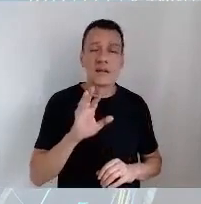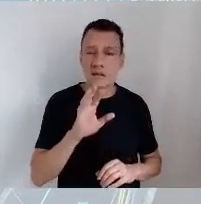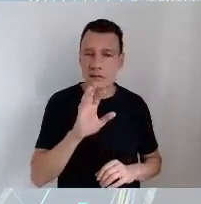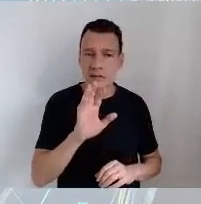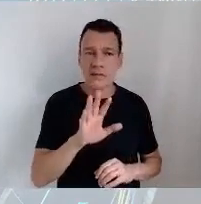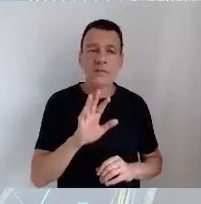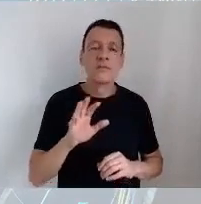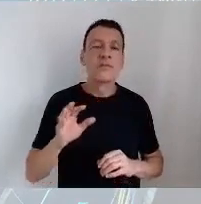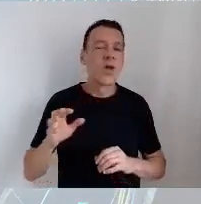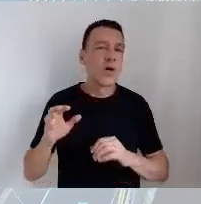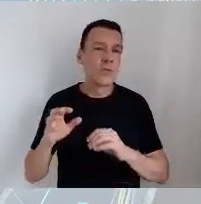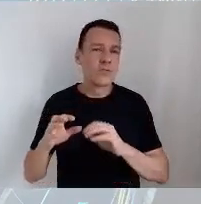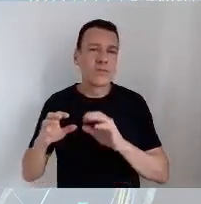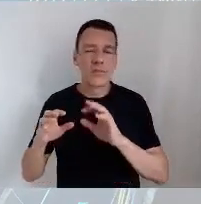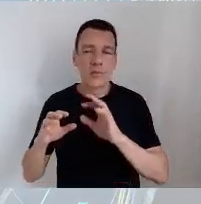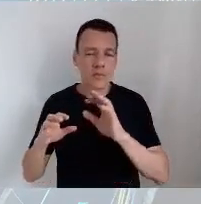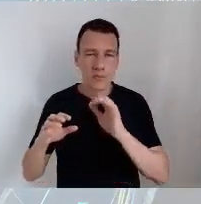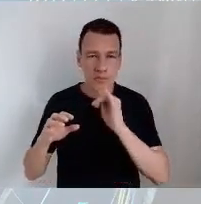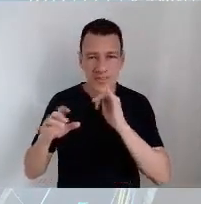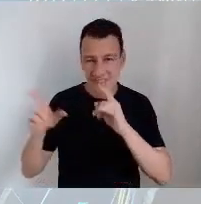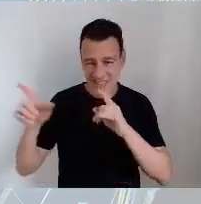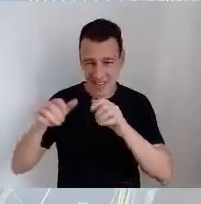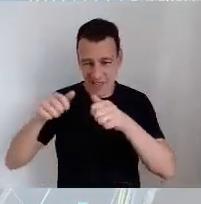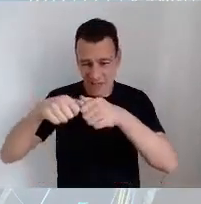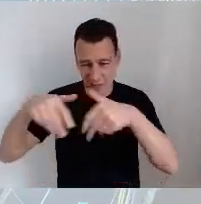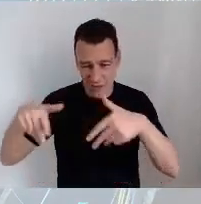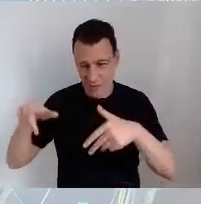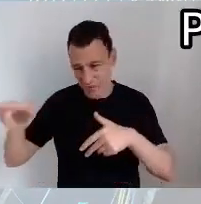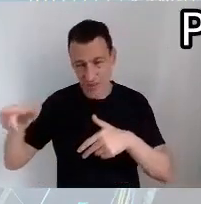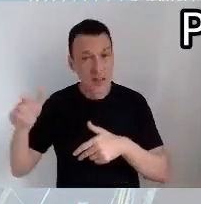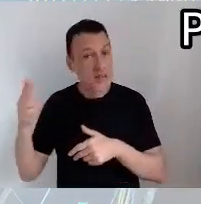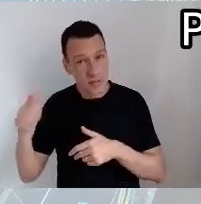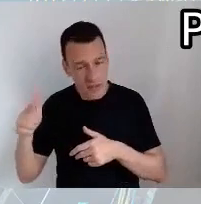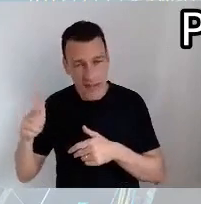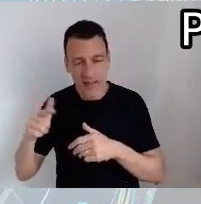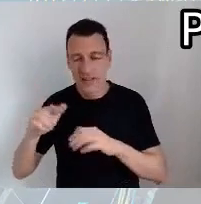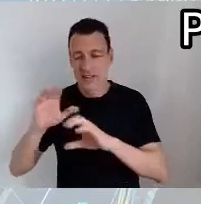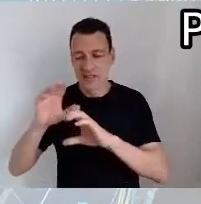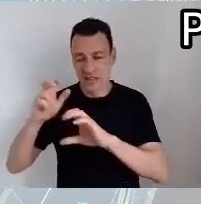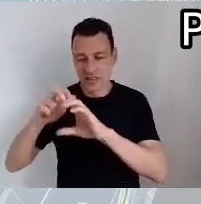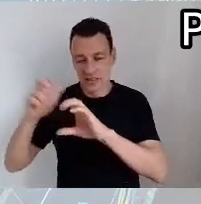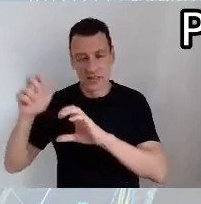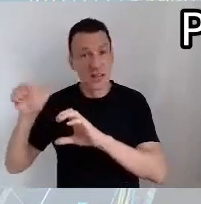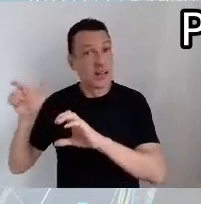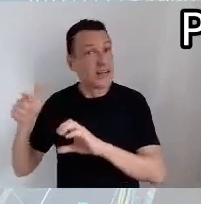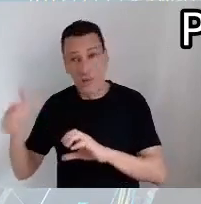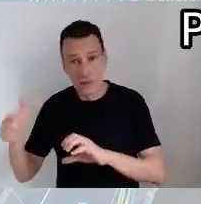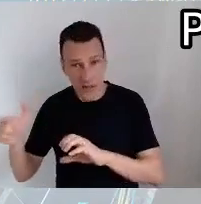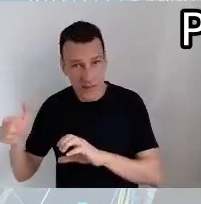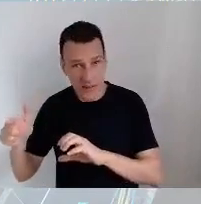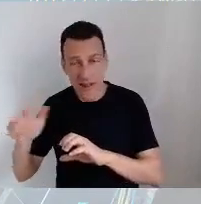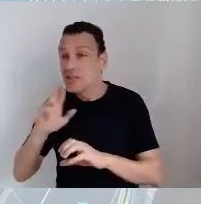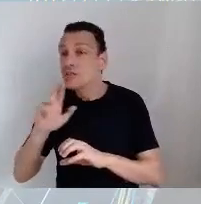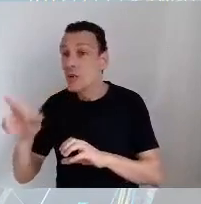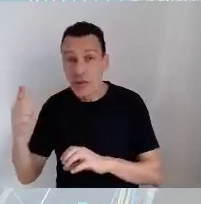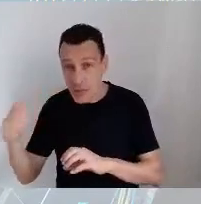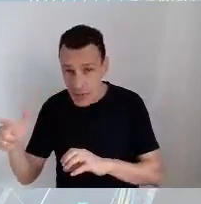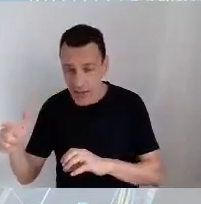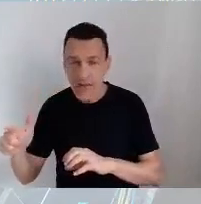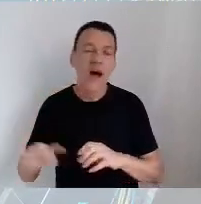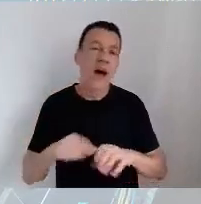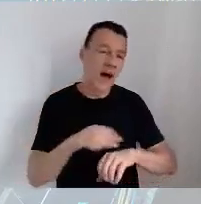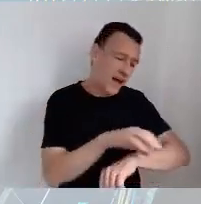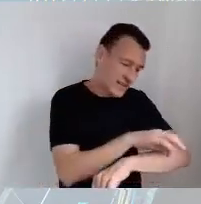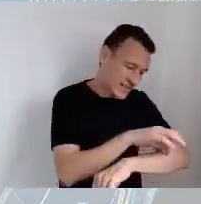no stack overflow nem na chpt por quê Porque elas estão intimamente relacionadas com o contexto e o